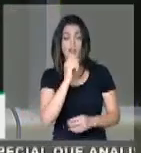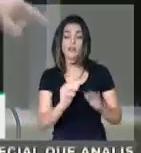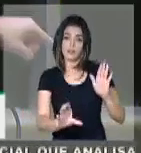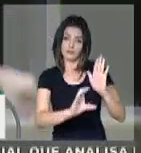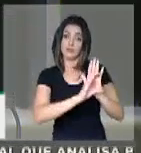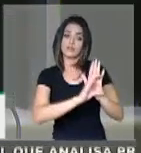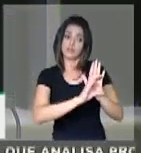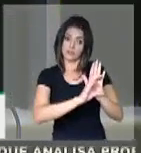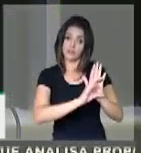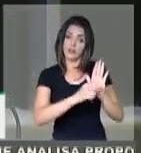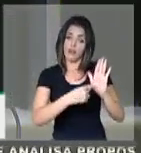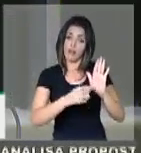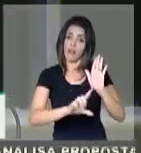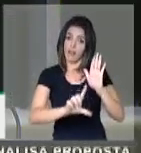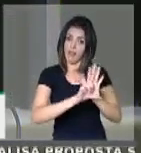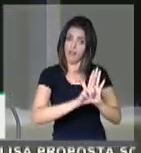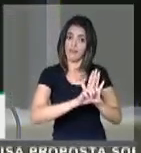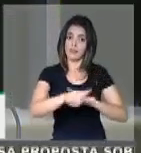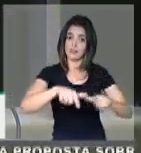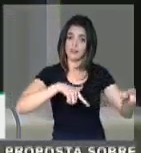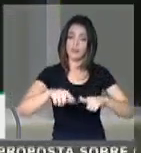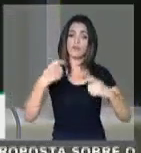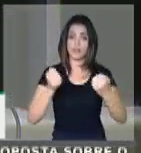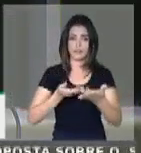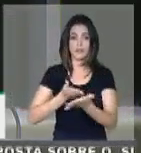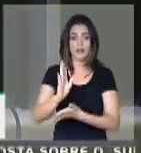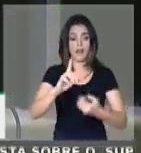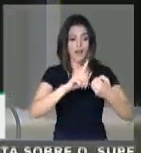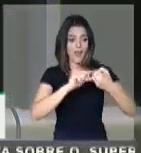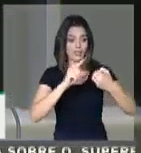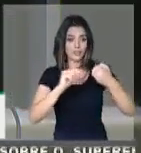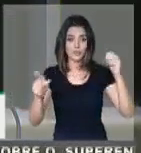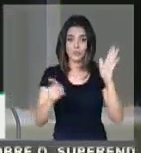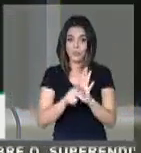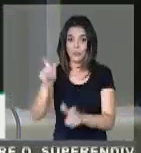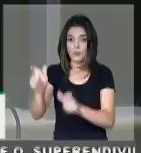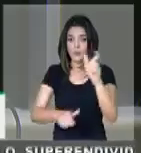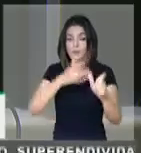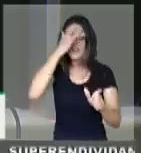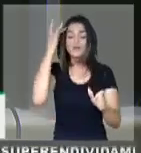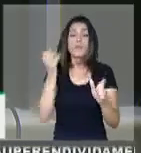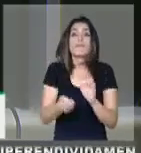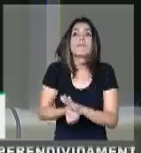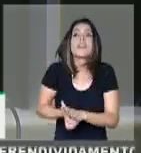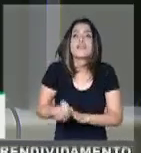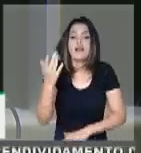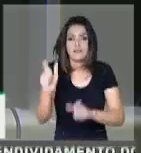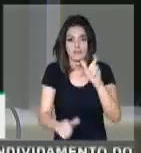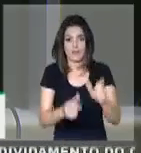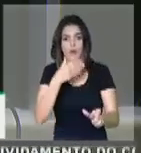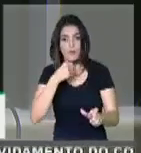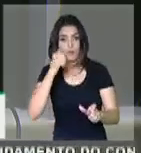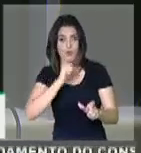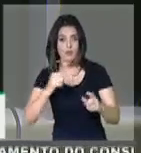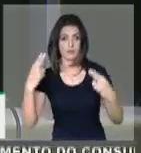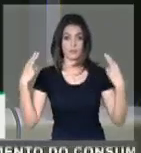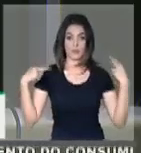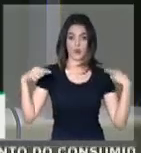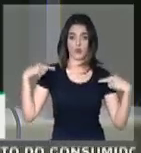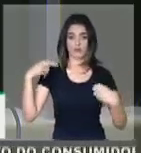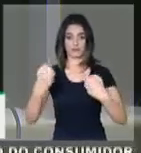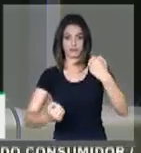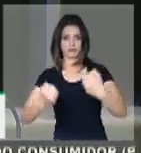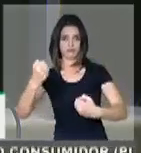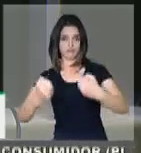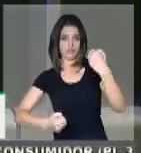CLT. Temos que ter, sim, a aprovação de um artigo específico para milhares de homens e mulheres que estão